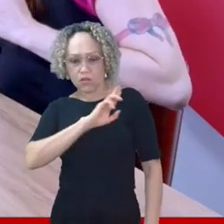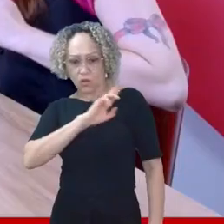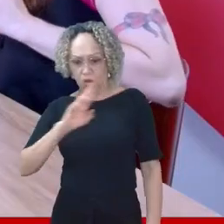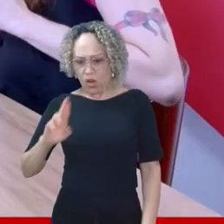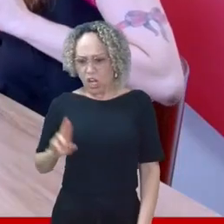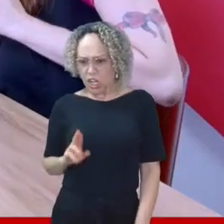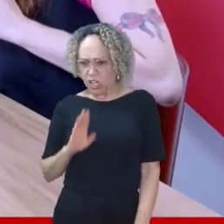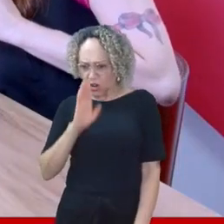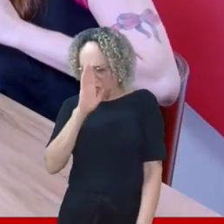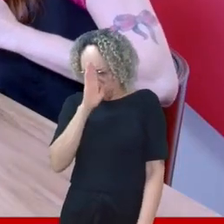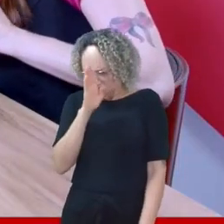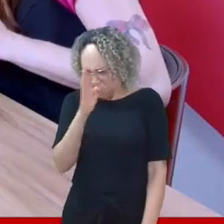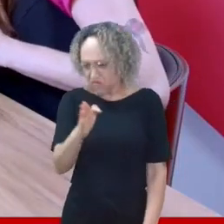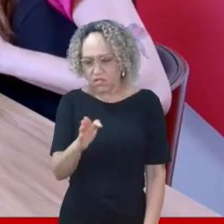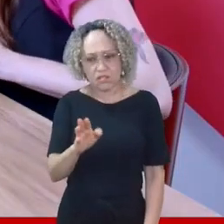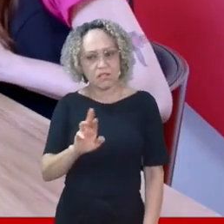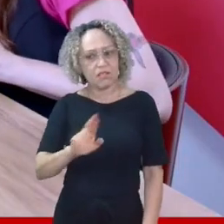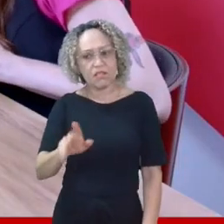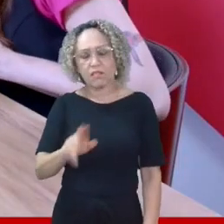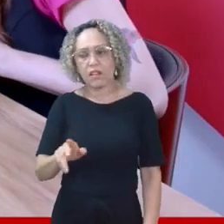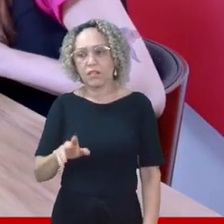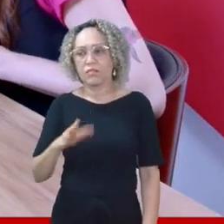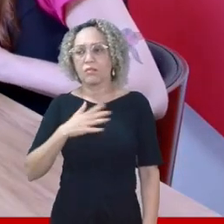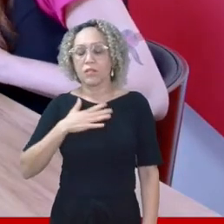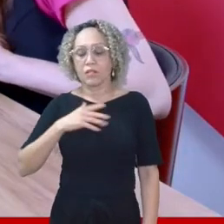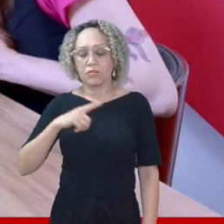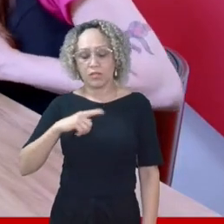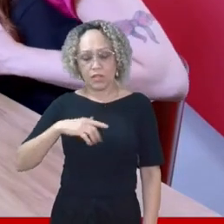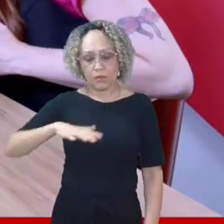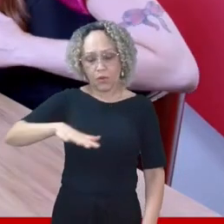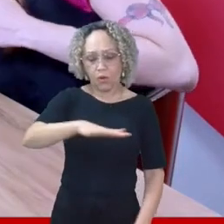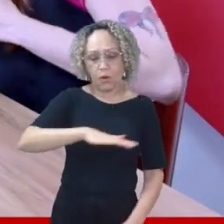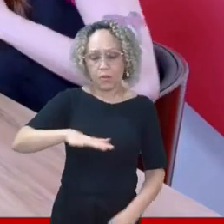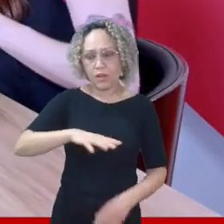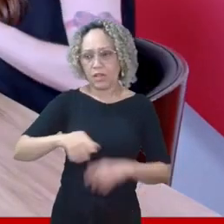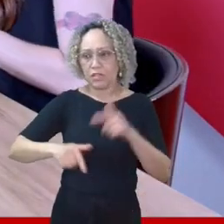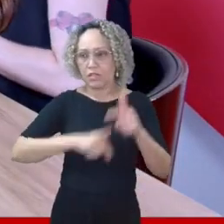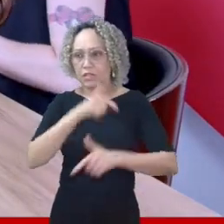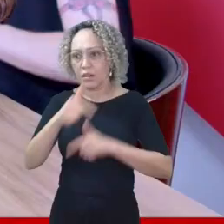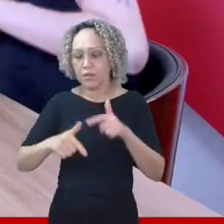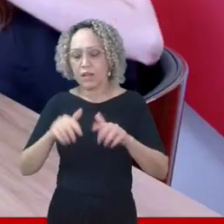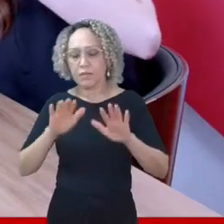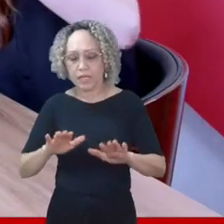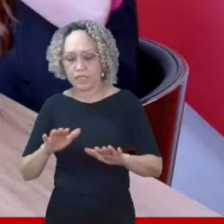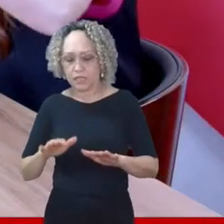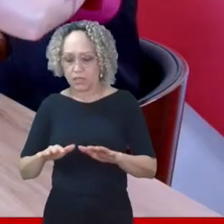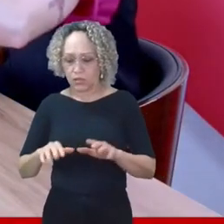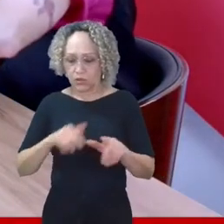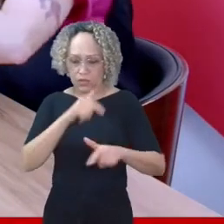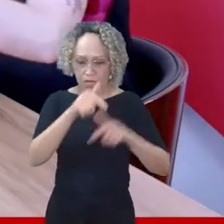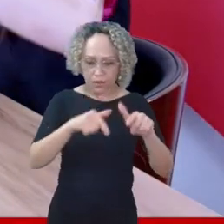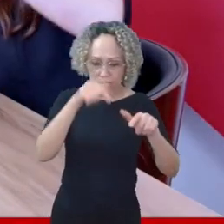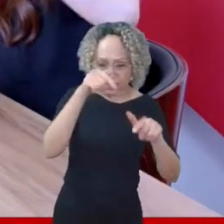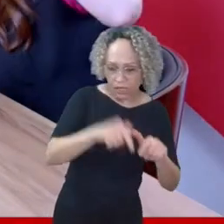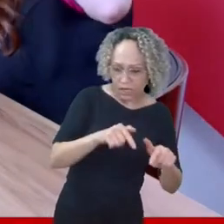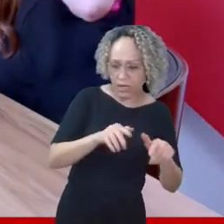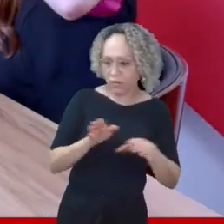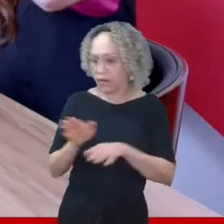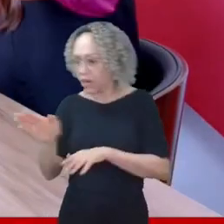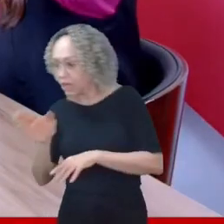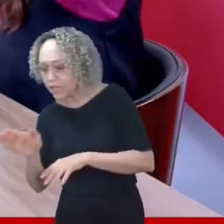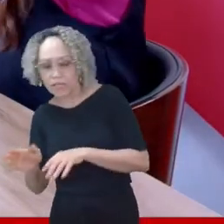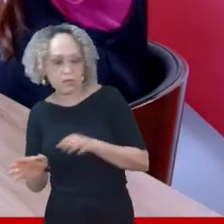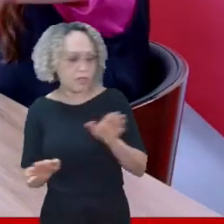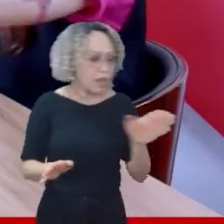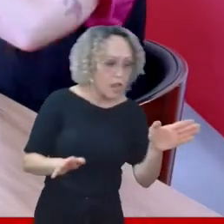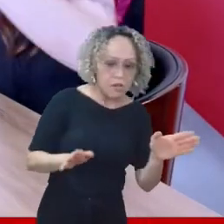minhas... o meu ambiente de trabalho, mas eu estou trabalhando aqui, mas frequentando aqui, estudando